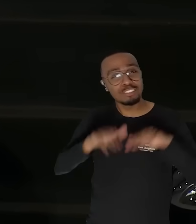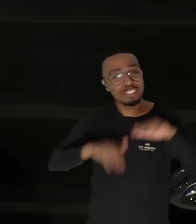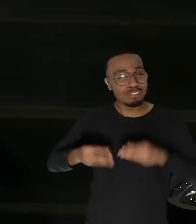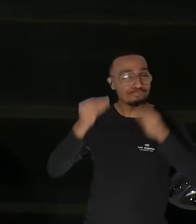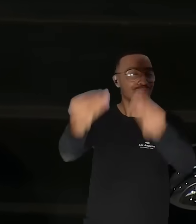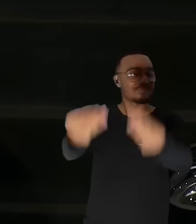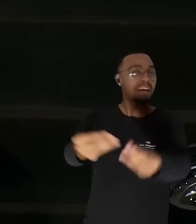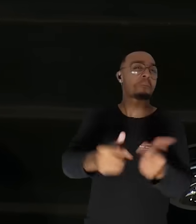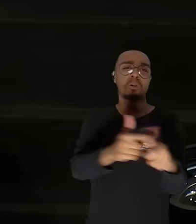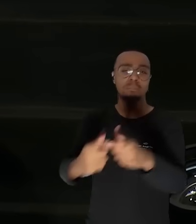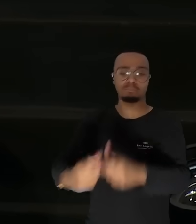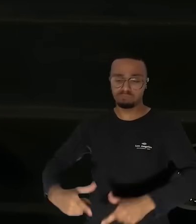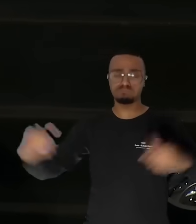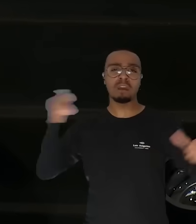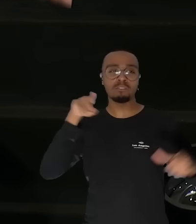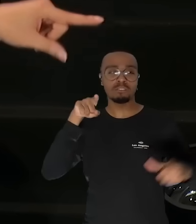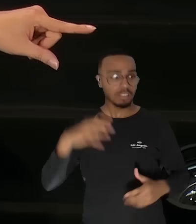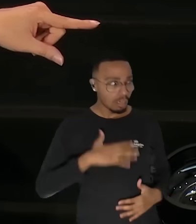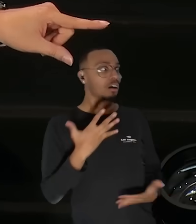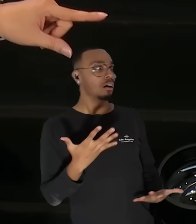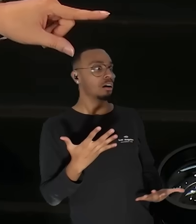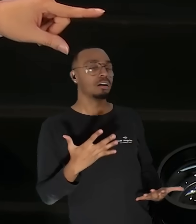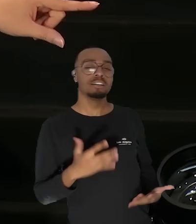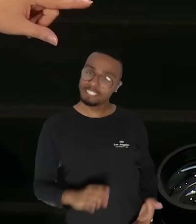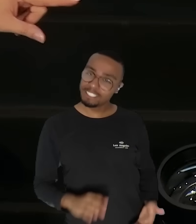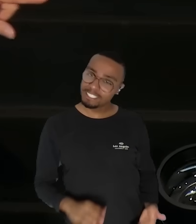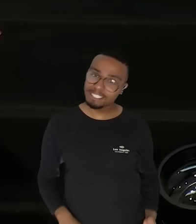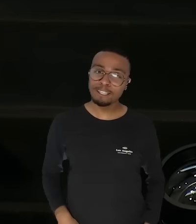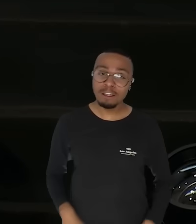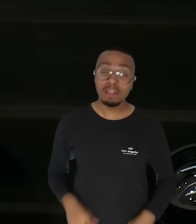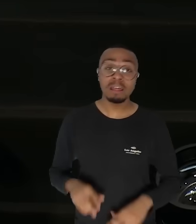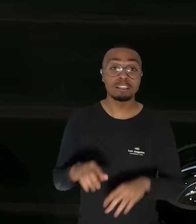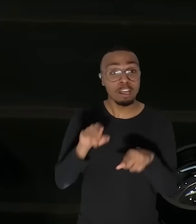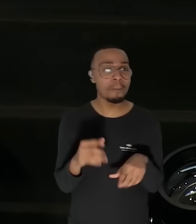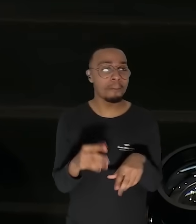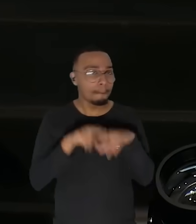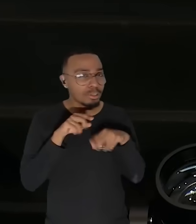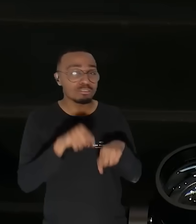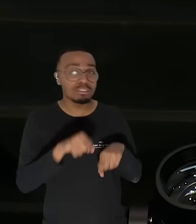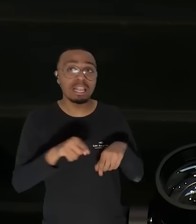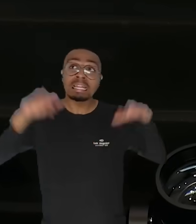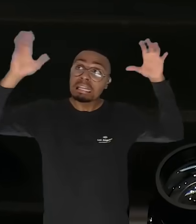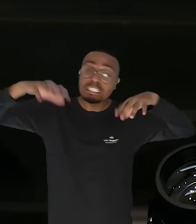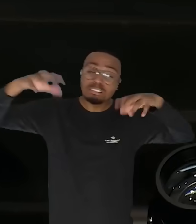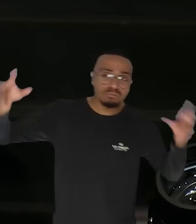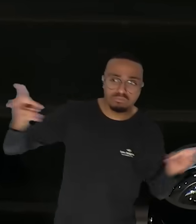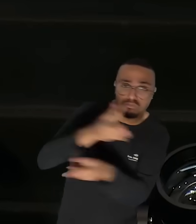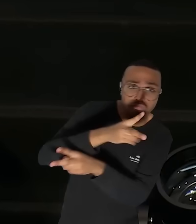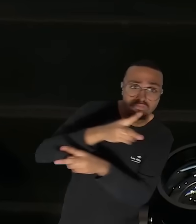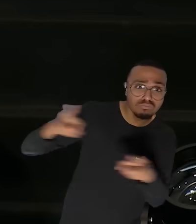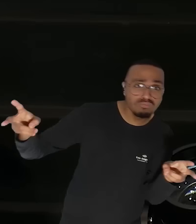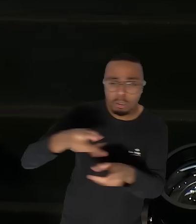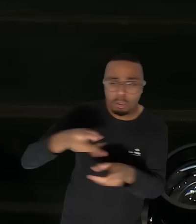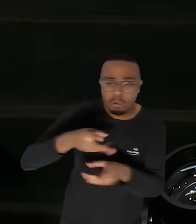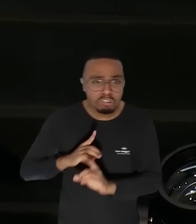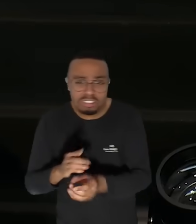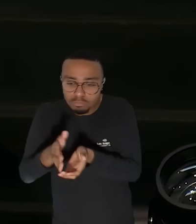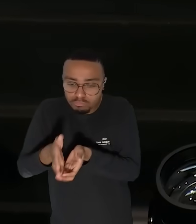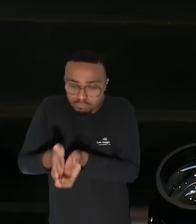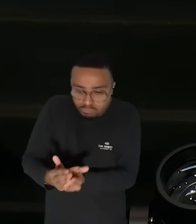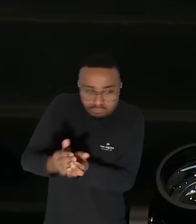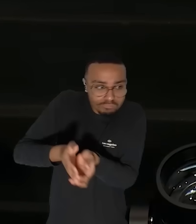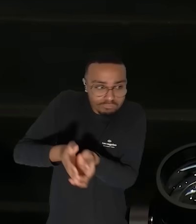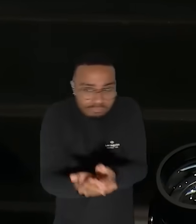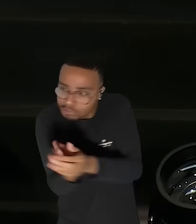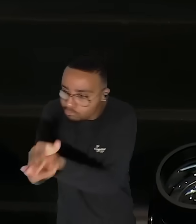dava conta dele. E é por isso que os ventos estavam soprando, porque quanto maior o propósito, maior é a resistência. Você quer ser usado